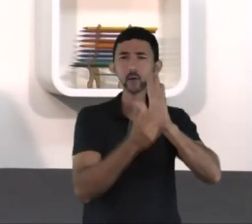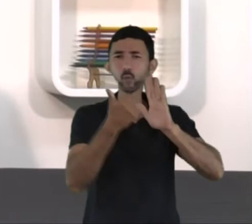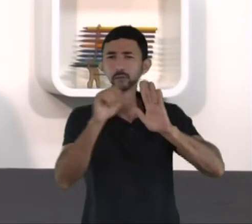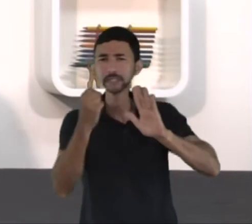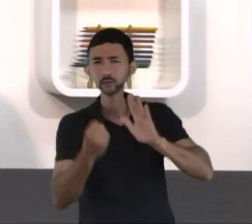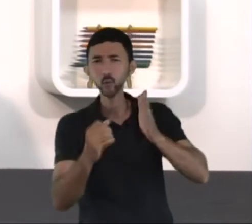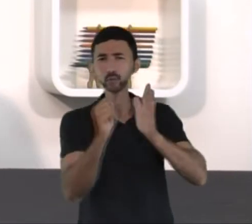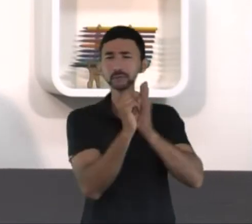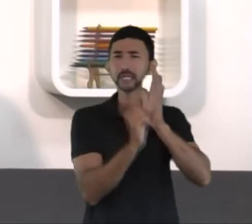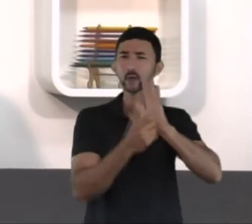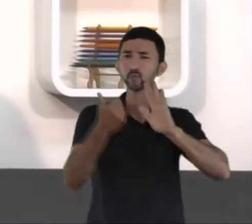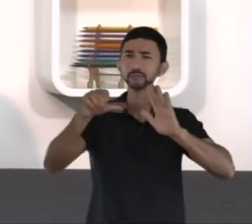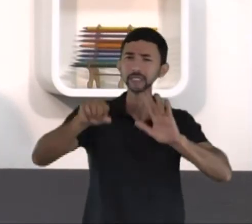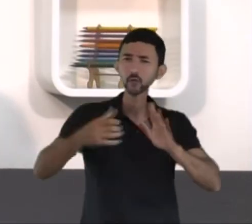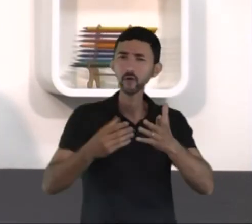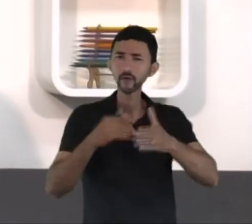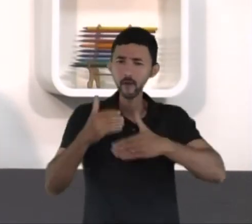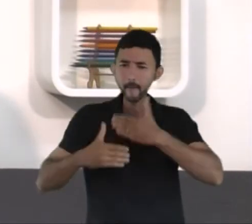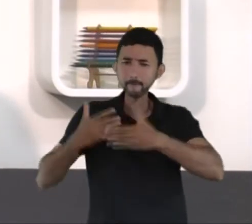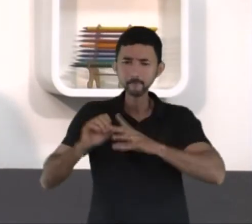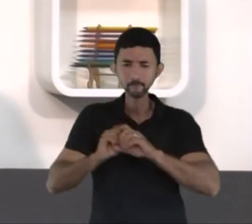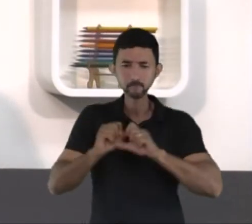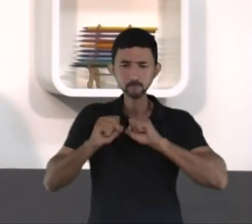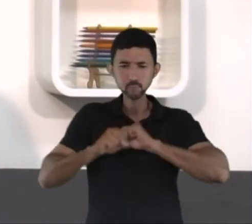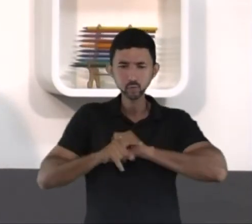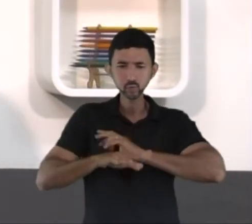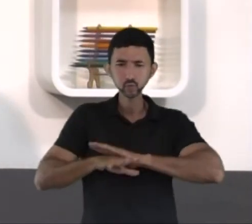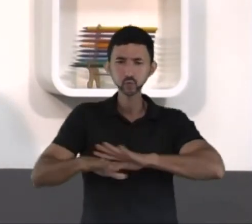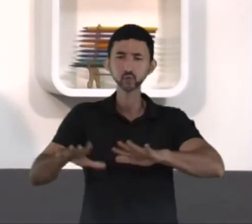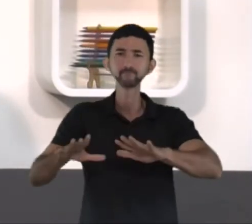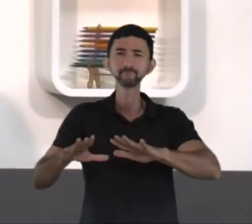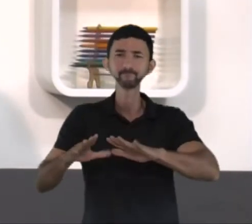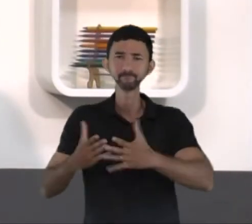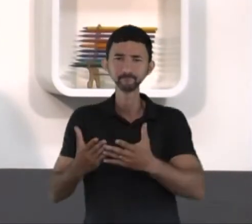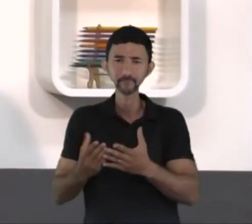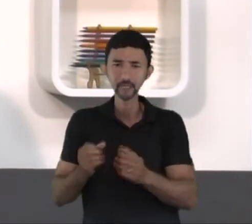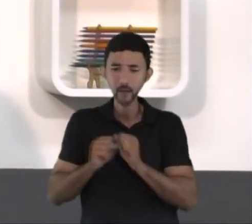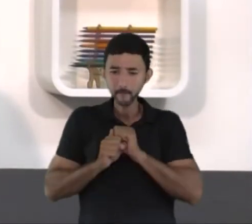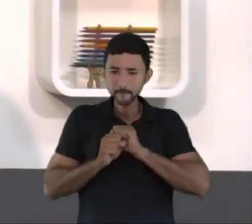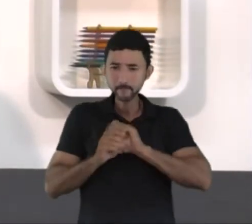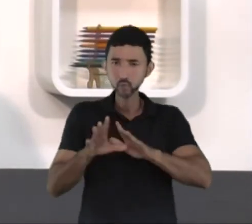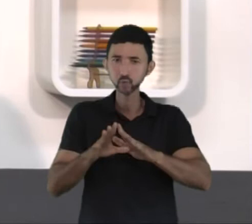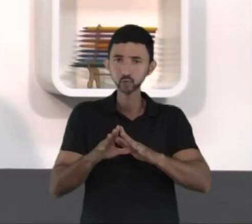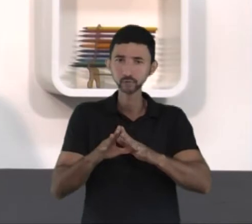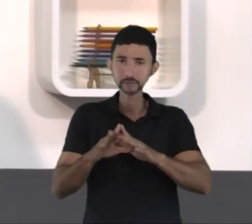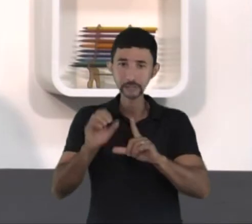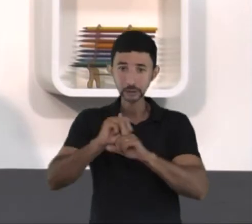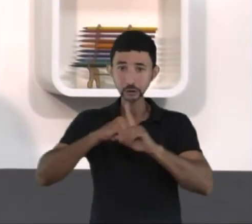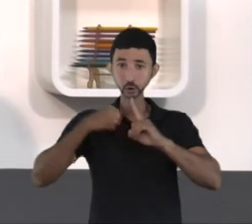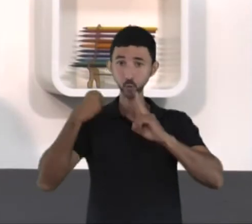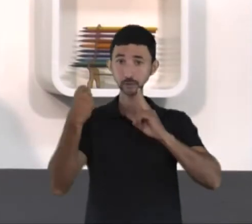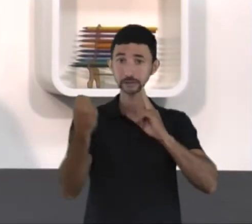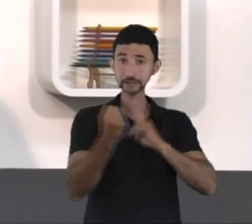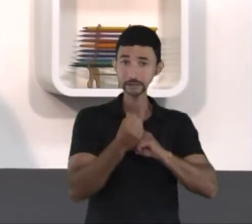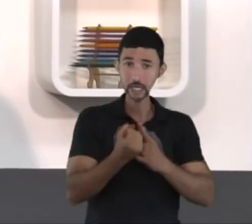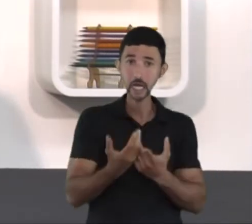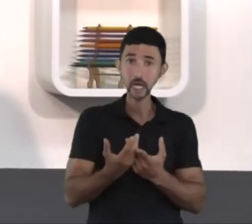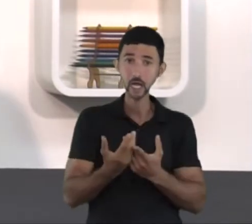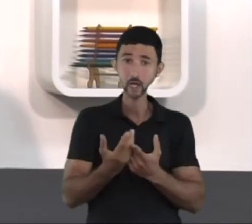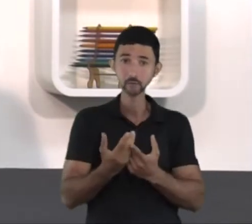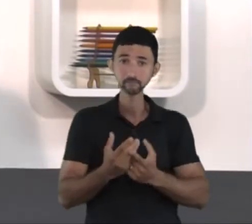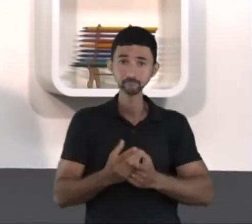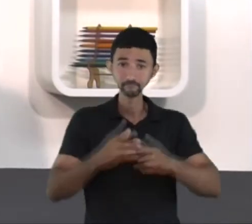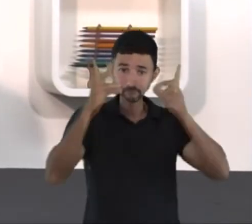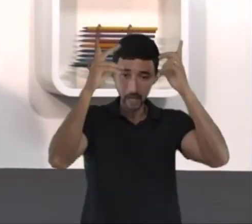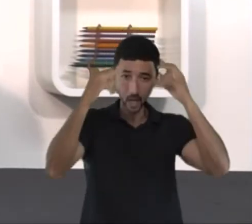culminar com a implantação do socialismo na Rússia, em 1917.